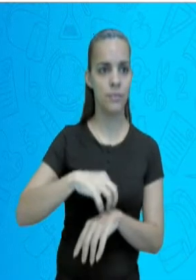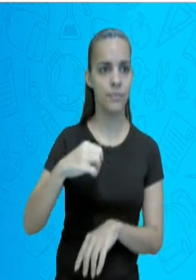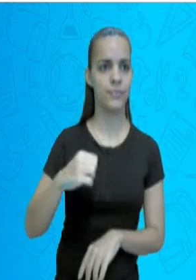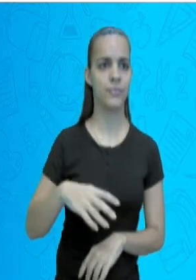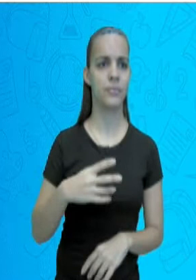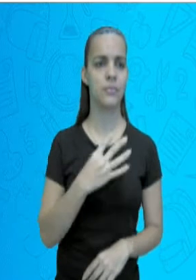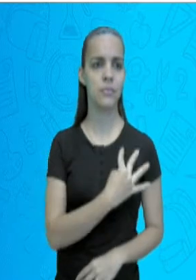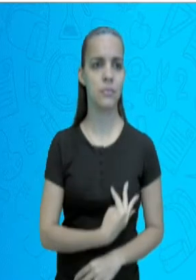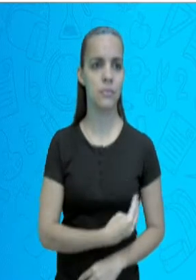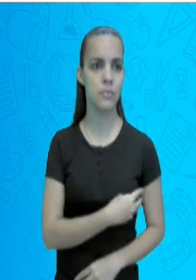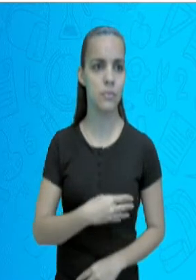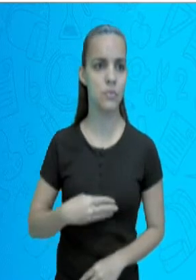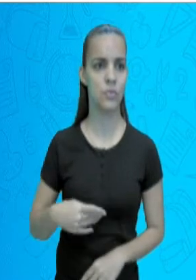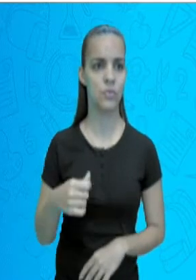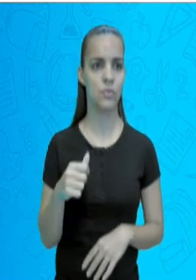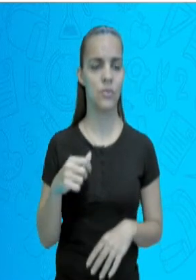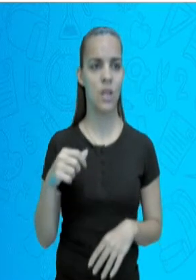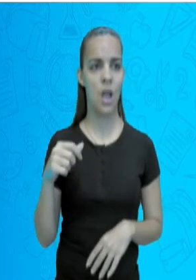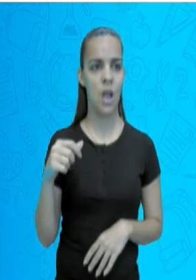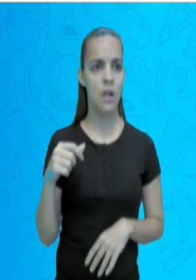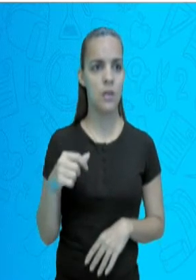Eslováquia, Romênia, Bulgária.